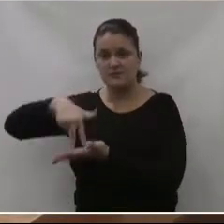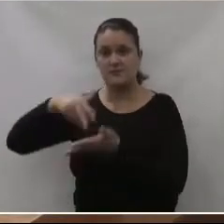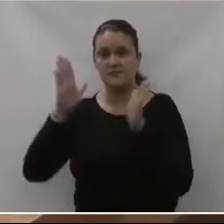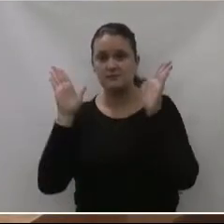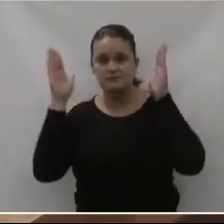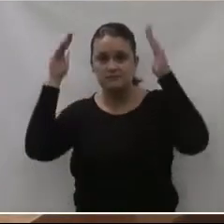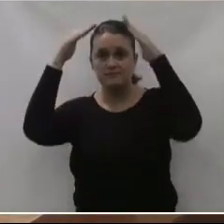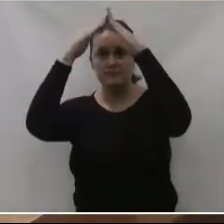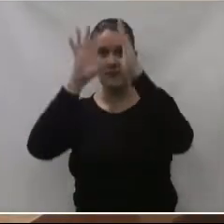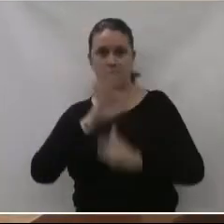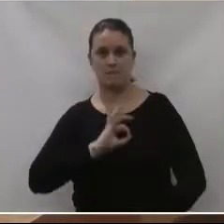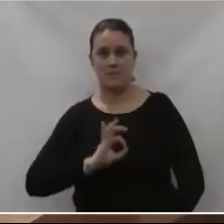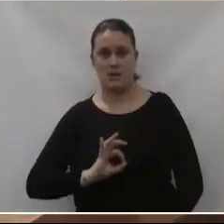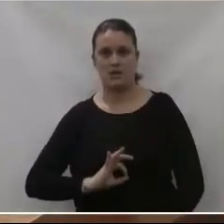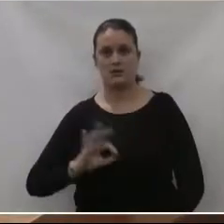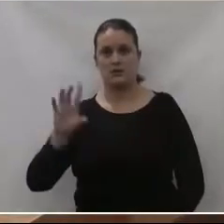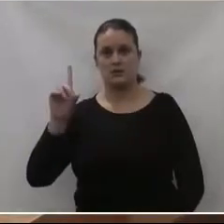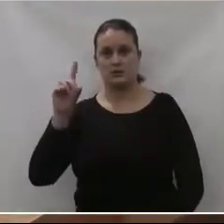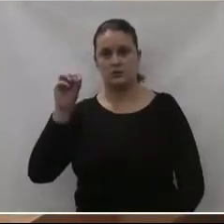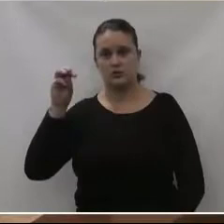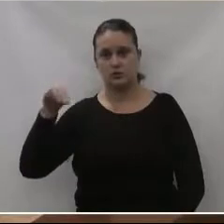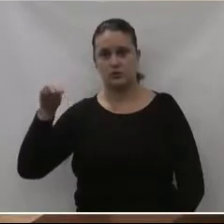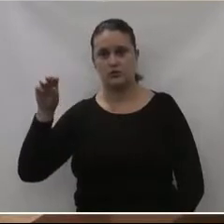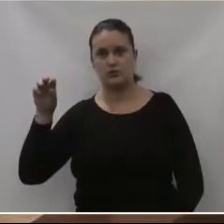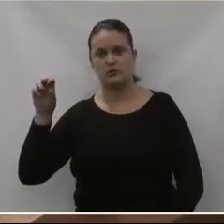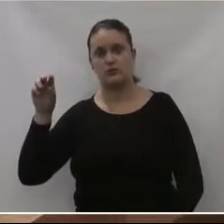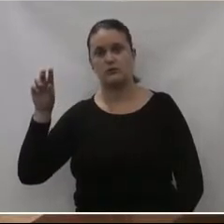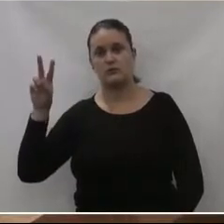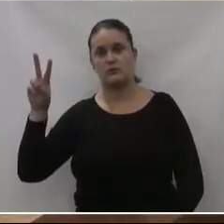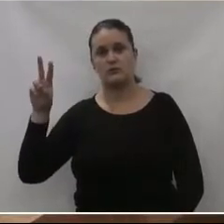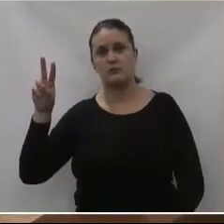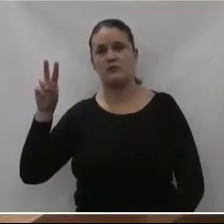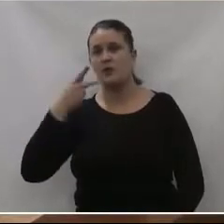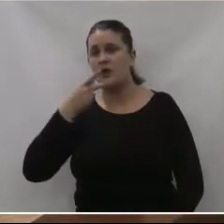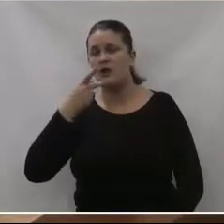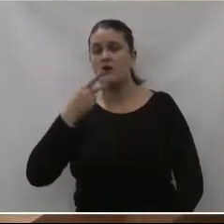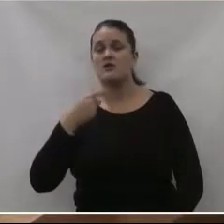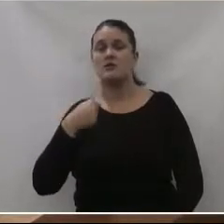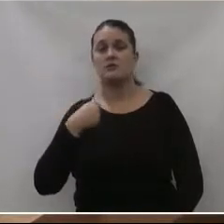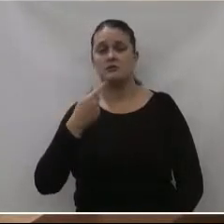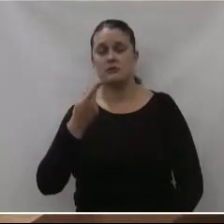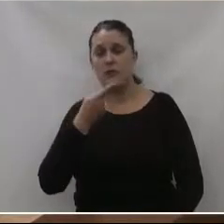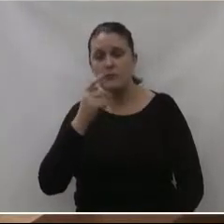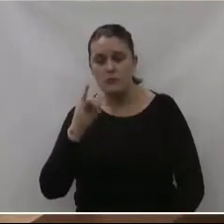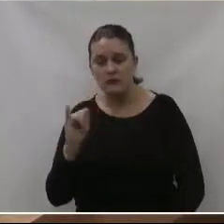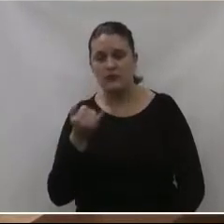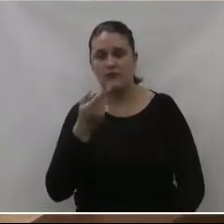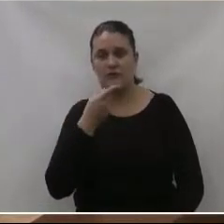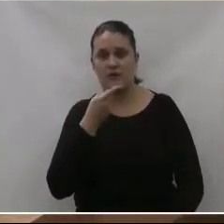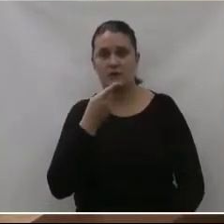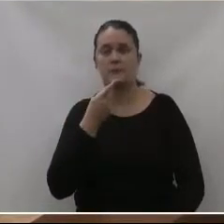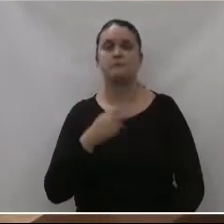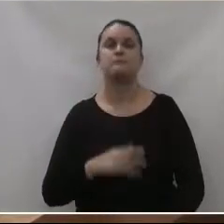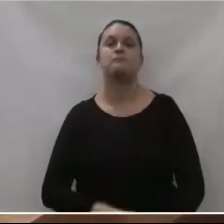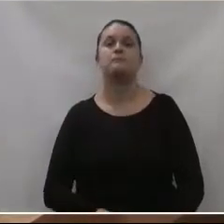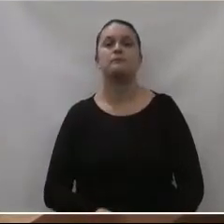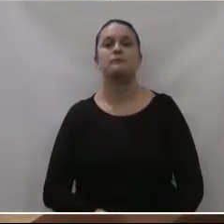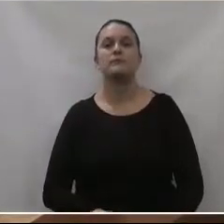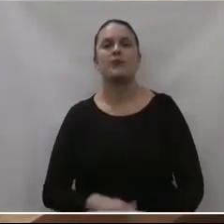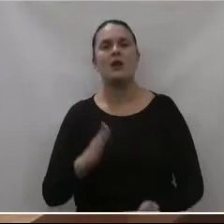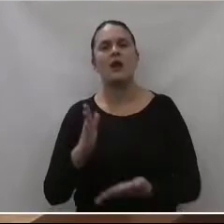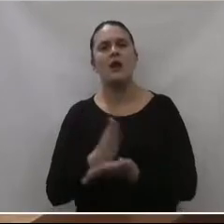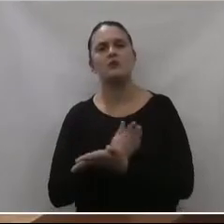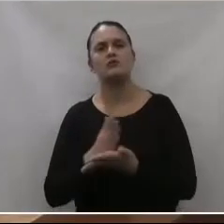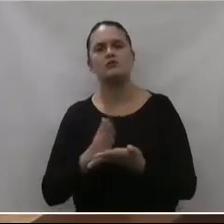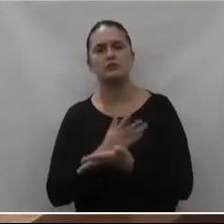Walter Jorge. Tantas outras coisas que foram citadas. Mas eu queria aqui, nesse momento, na palavra livre, falar de